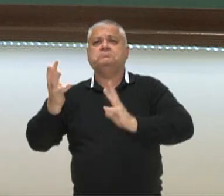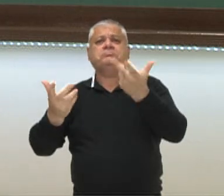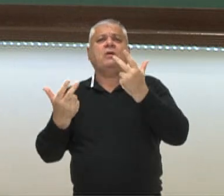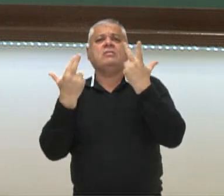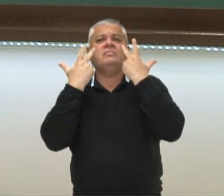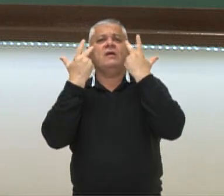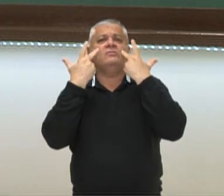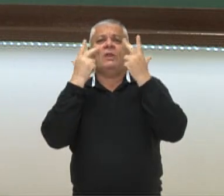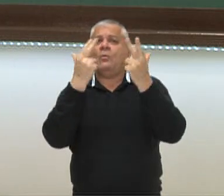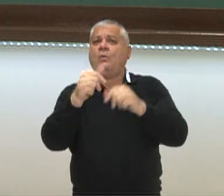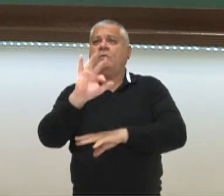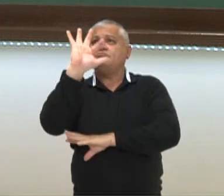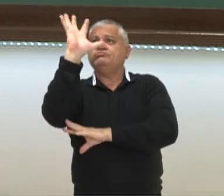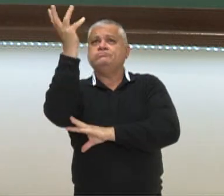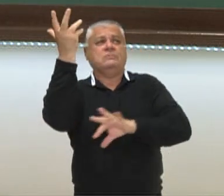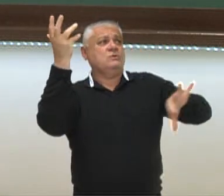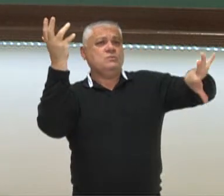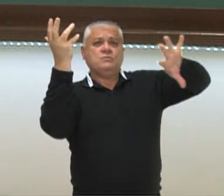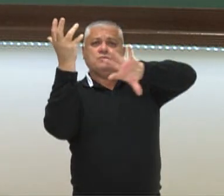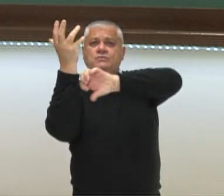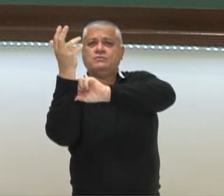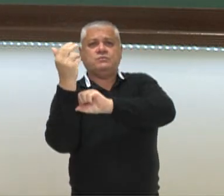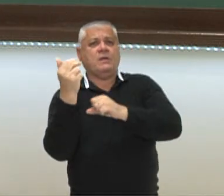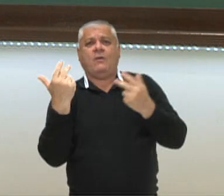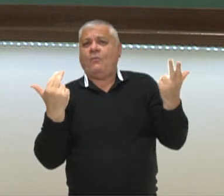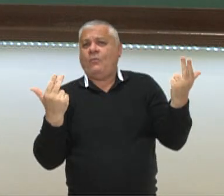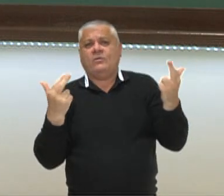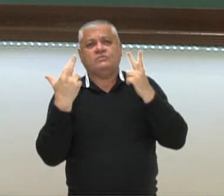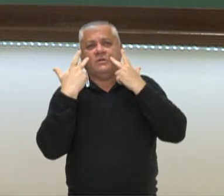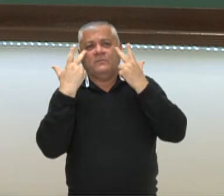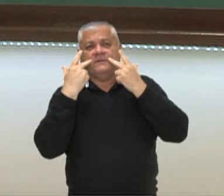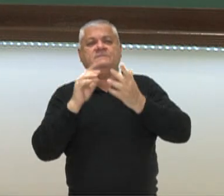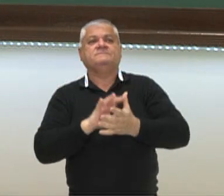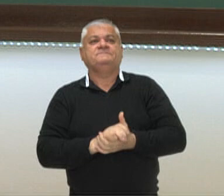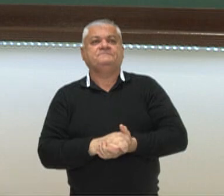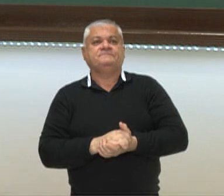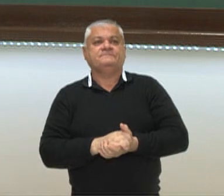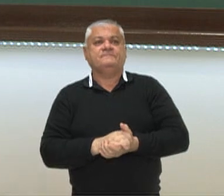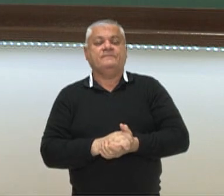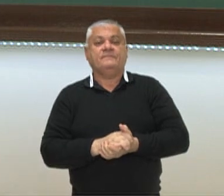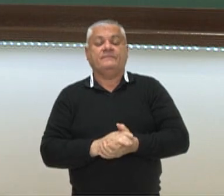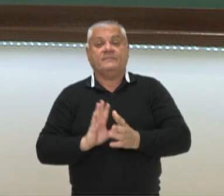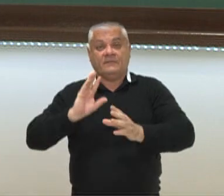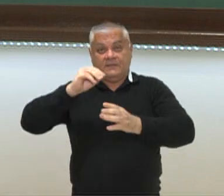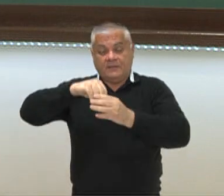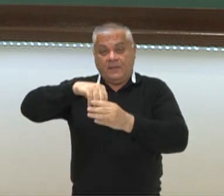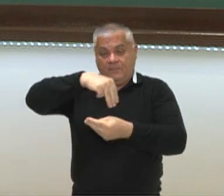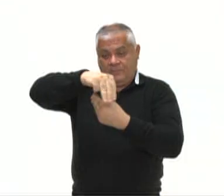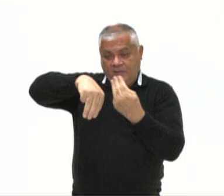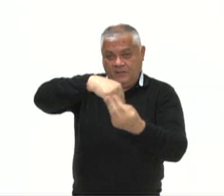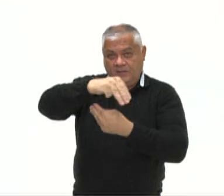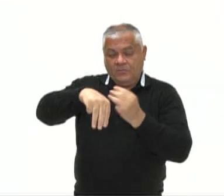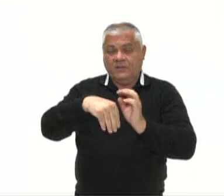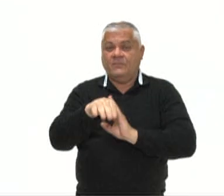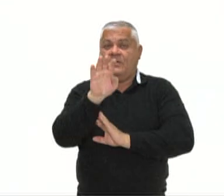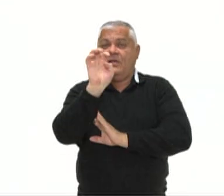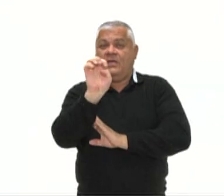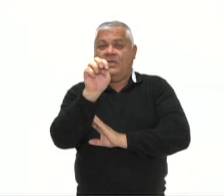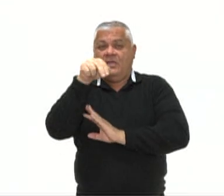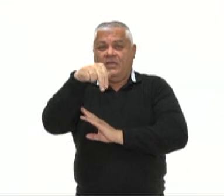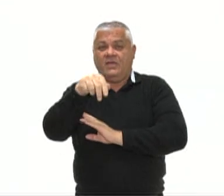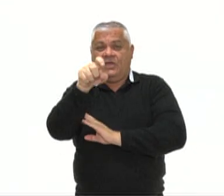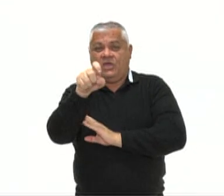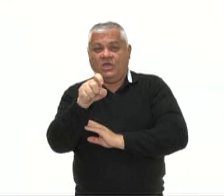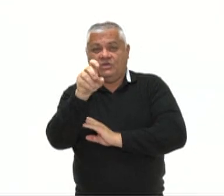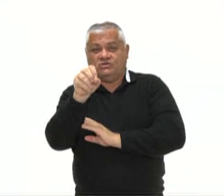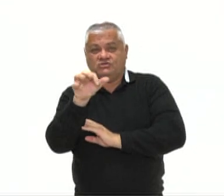a fotossíntese, assim como acontece outros processos nas células. Dentro do metabolismo de enxofre, certas espécies